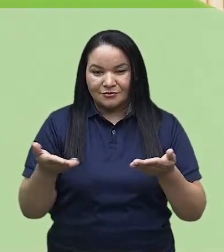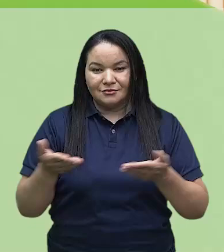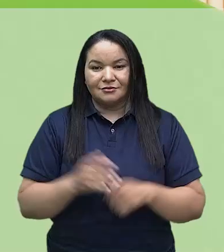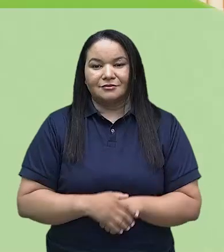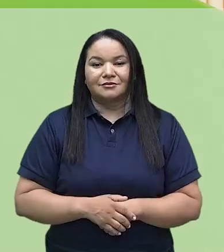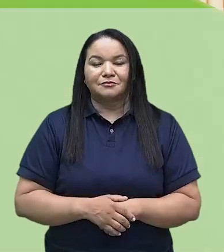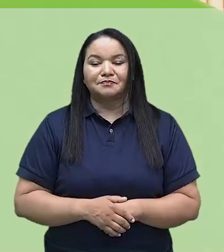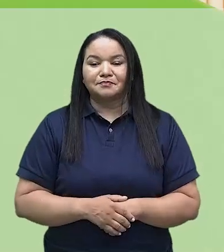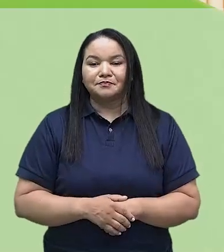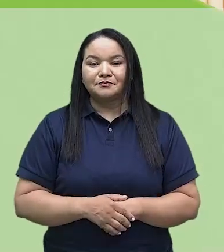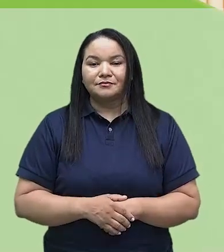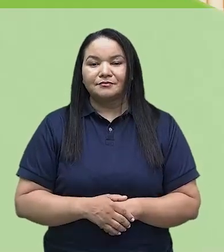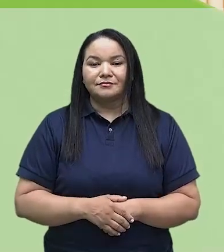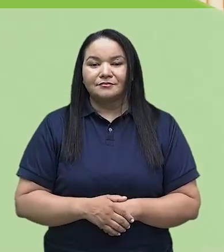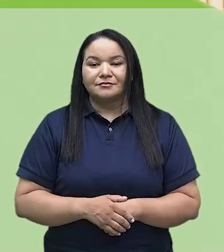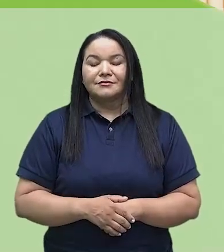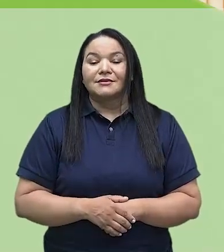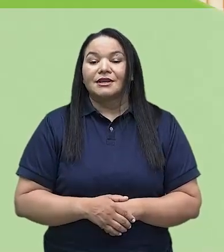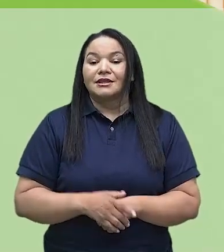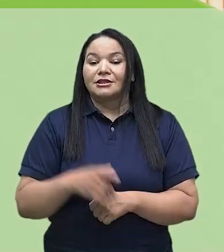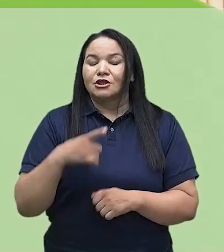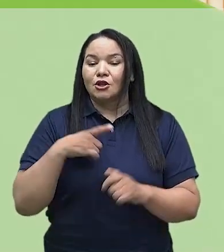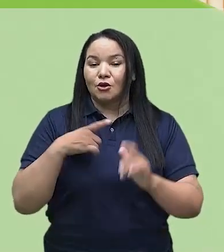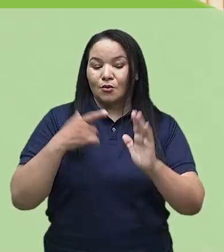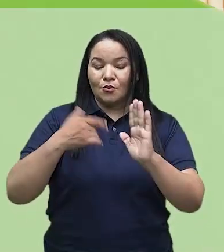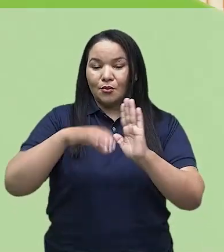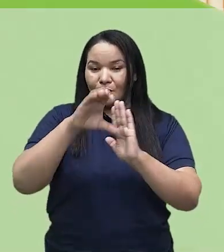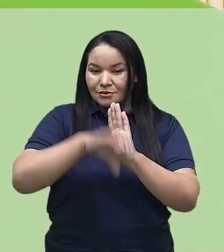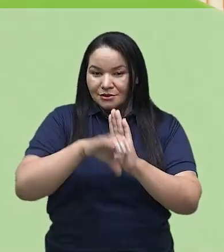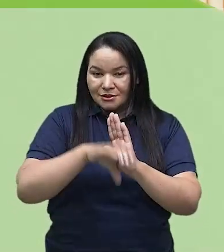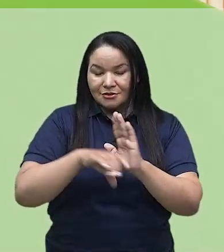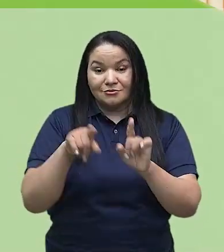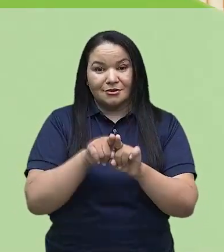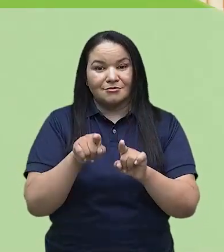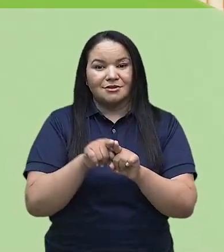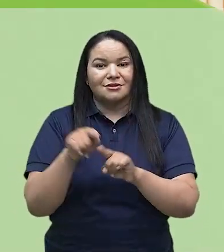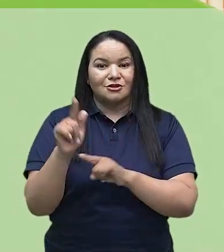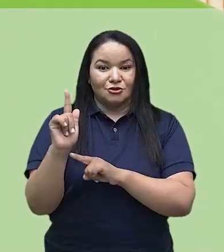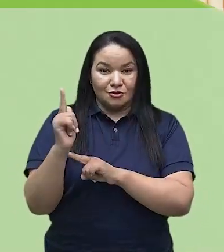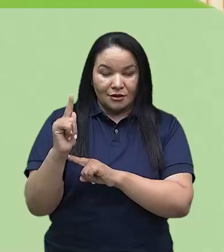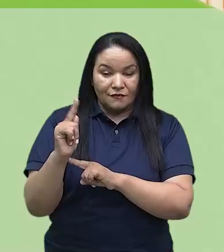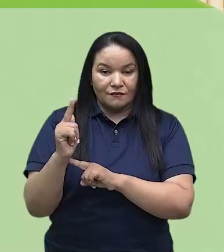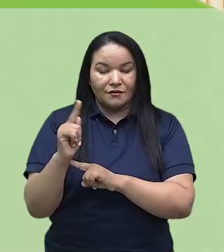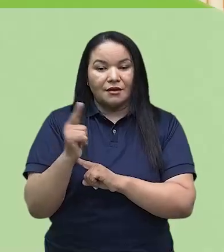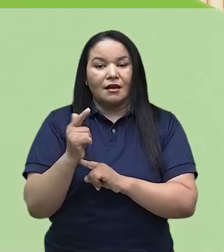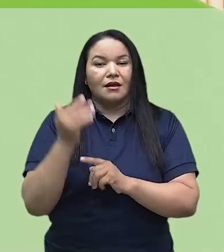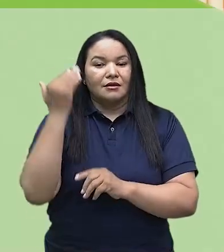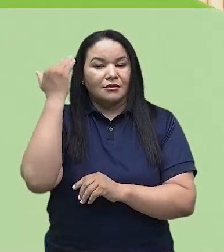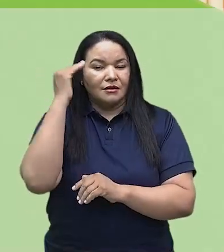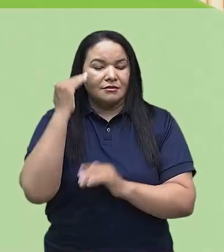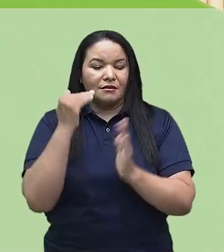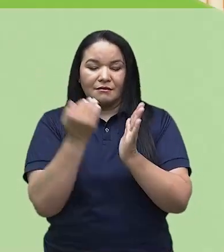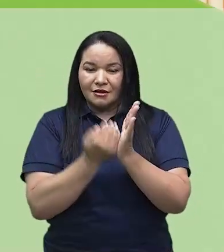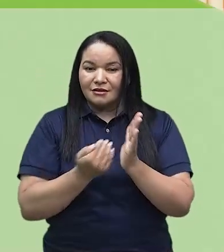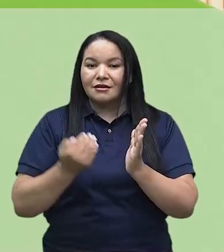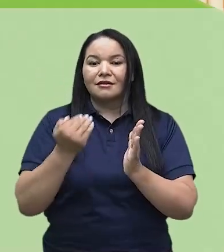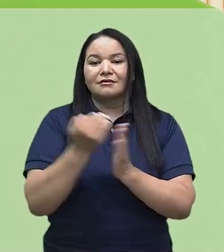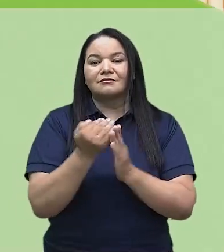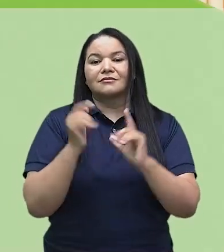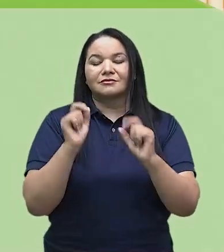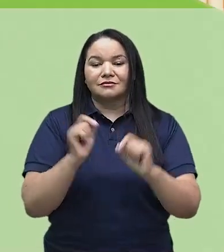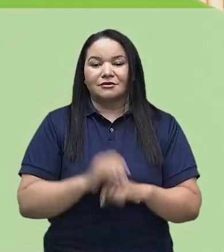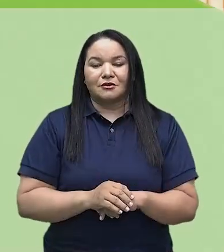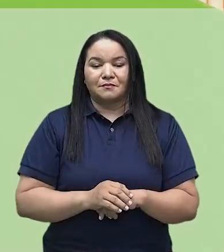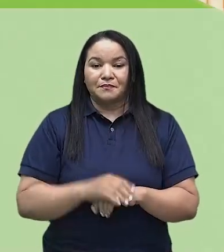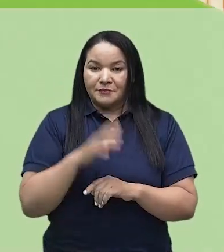para o finalzinho da aula, eu trouxe um conceito da geografia, né, para a gente entender um pouquinho melhor que esse